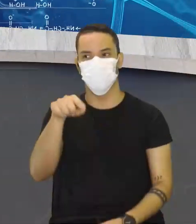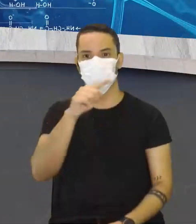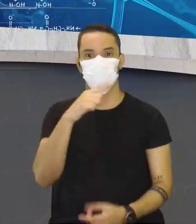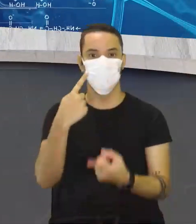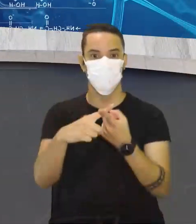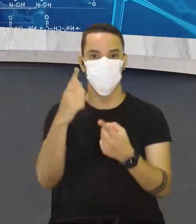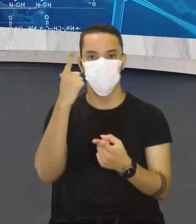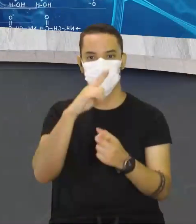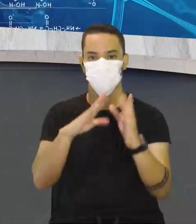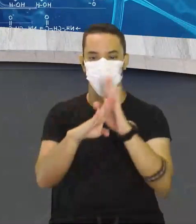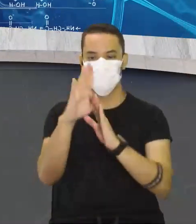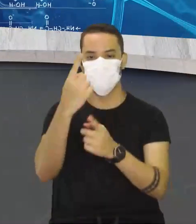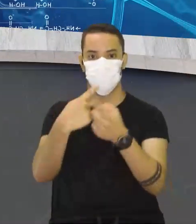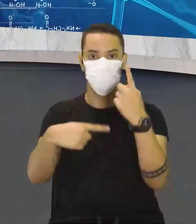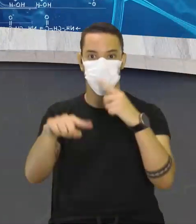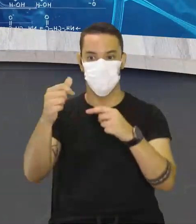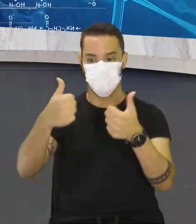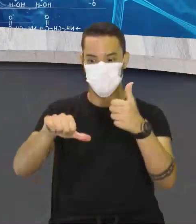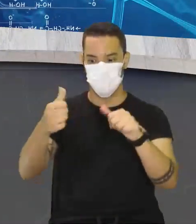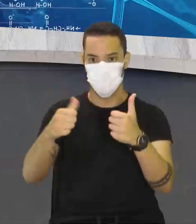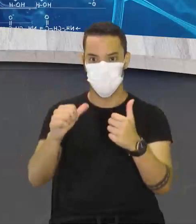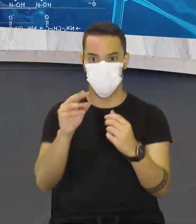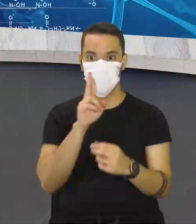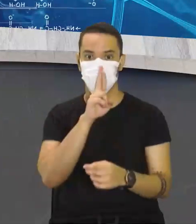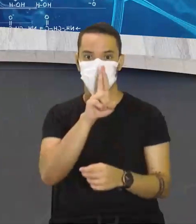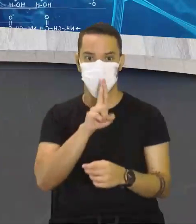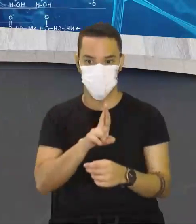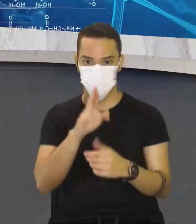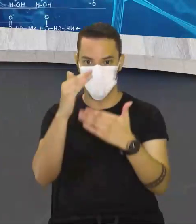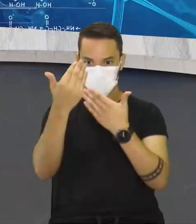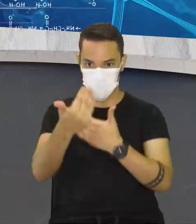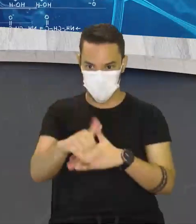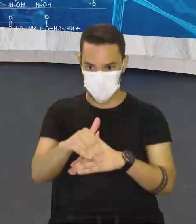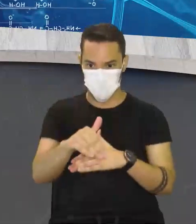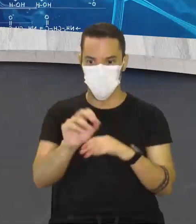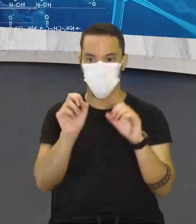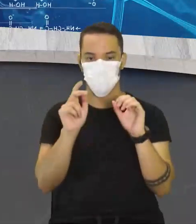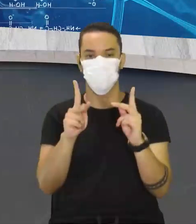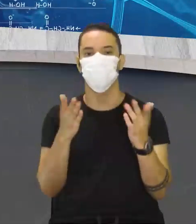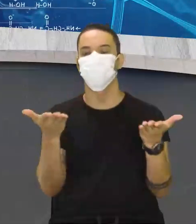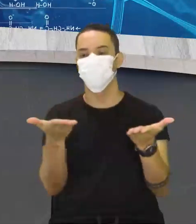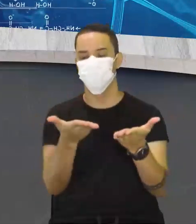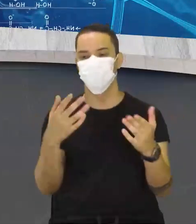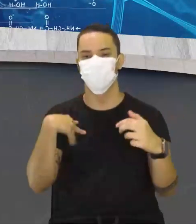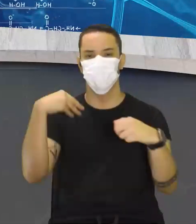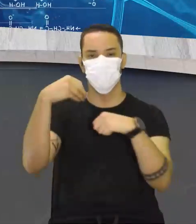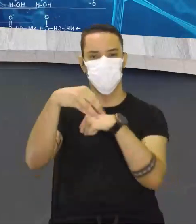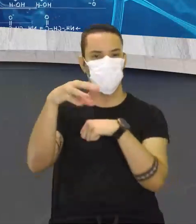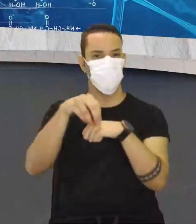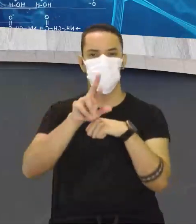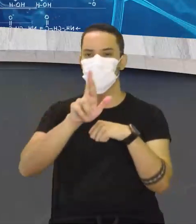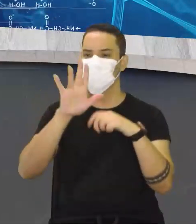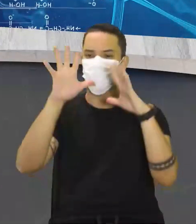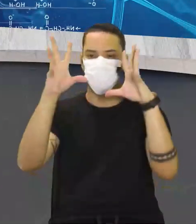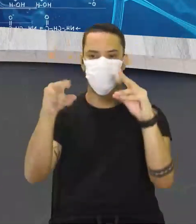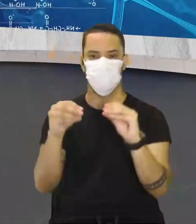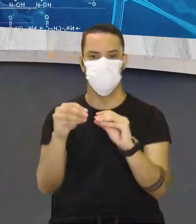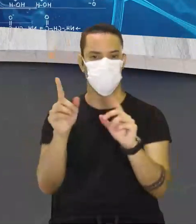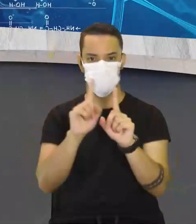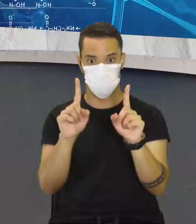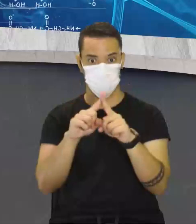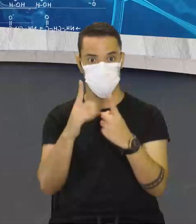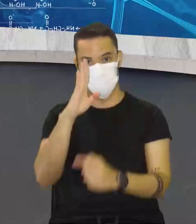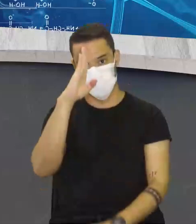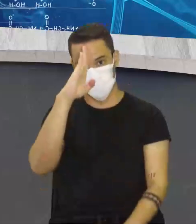ter sucesso na sua avaliação, não é isso mesmo, prof? Isso mesmo. Então, hoje a gente vai passar para vocês não todos os conteúdos, mas